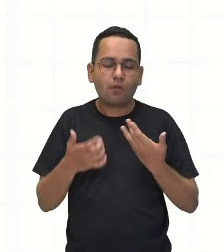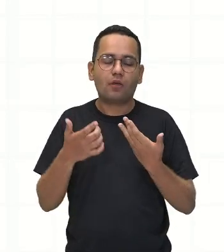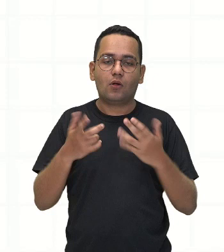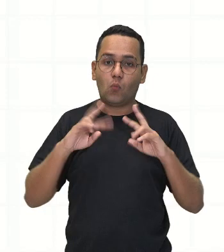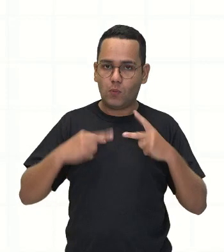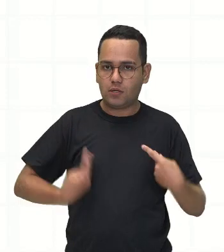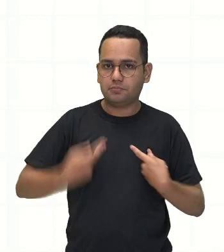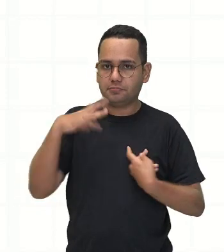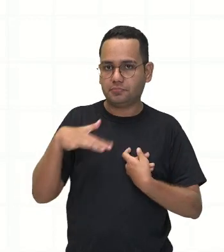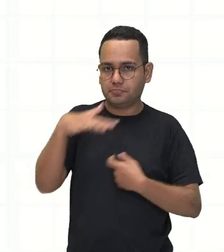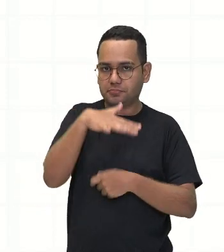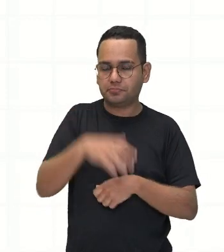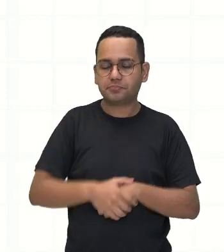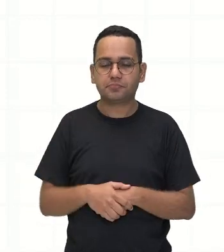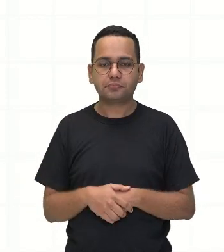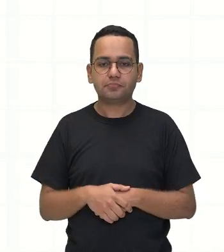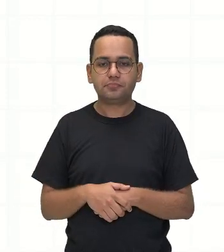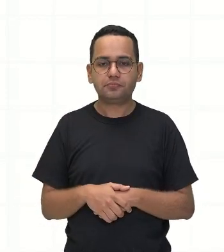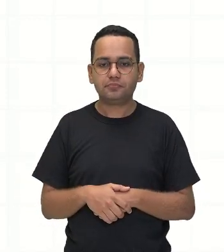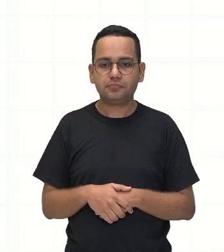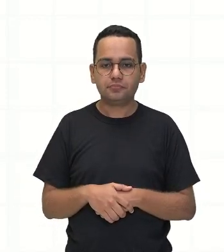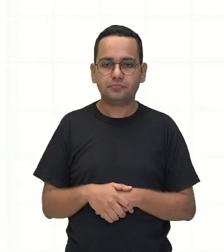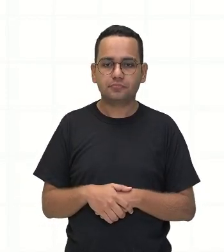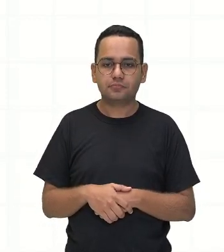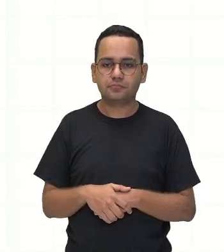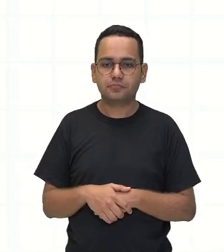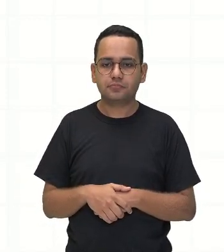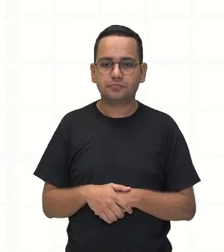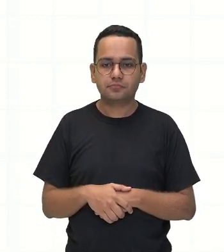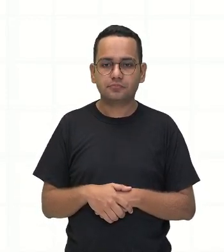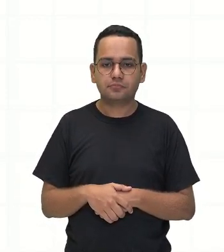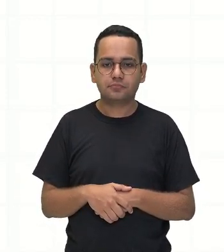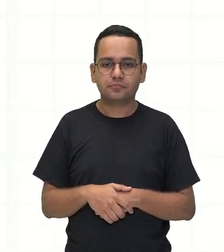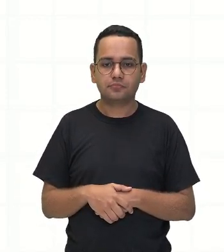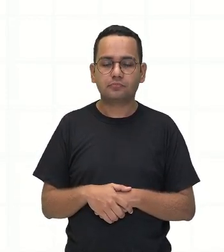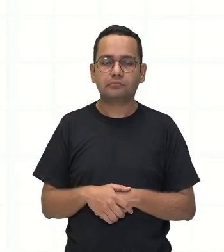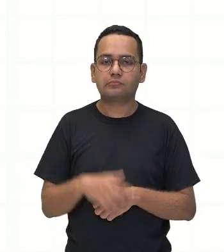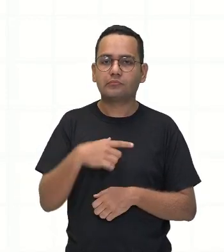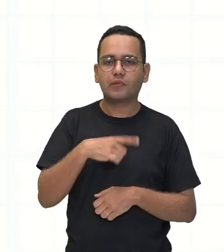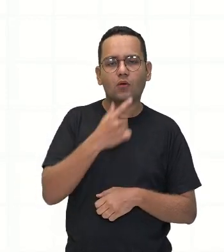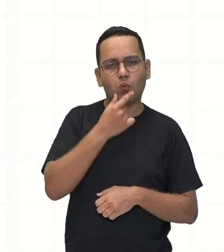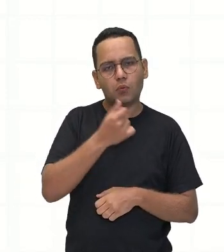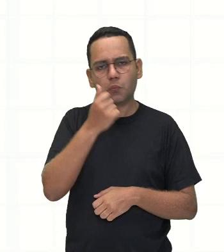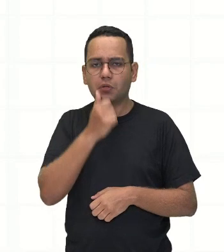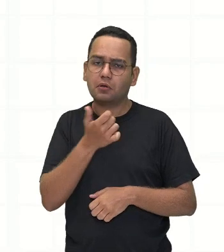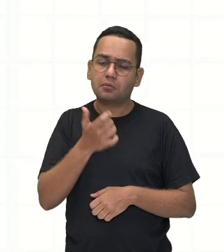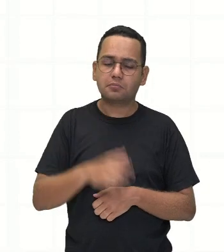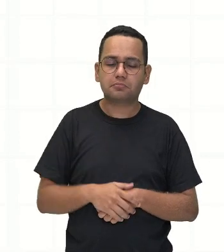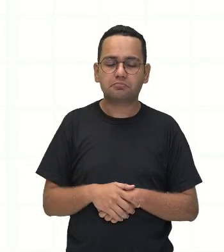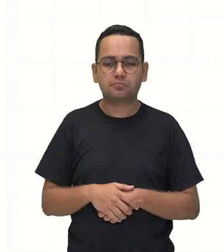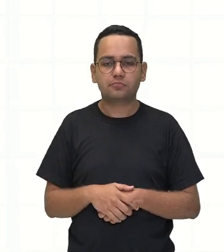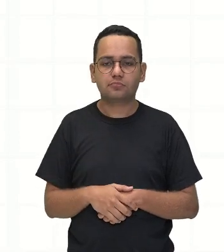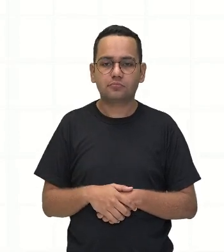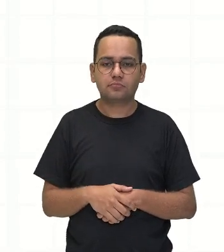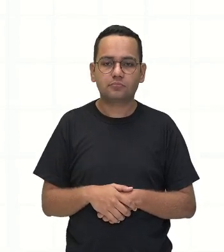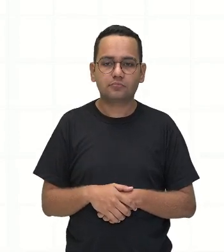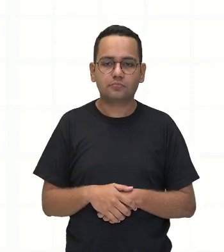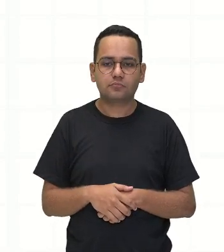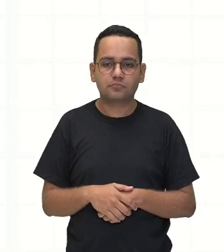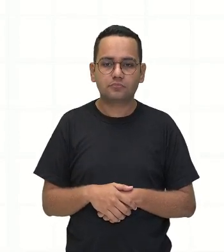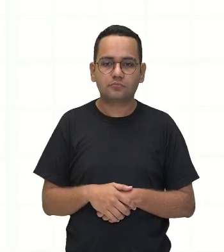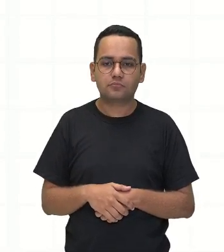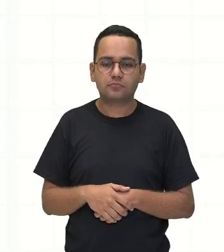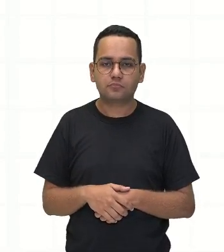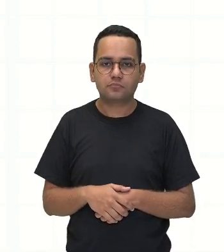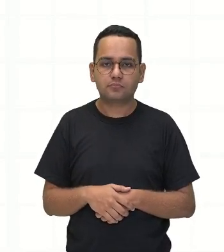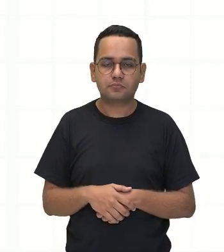tá bom? Então, sejam elas homens e mulheres, né? Enfim. Então,